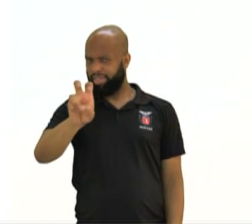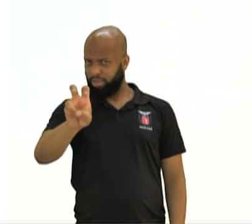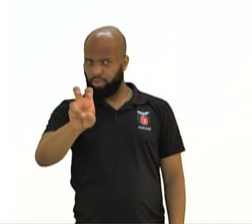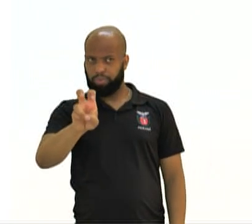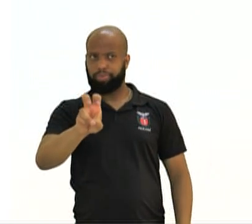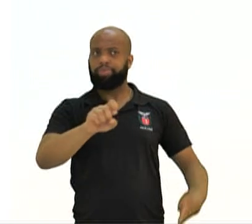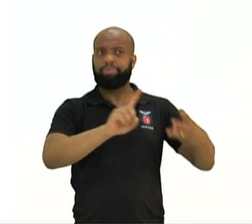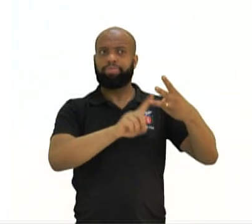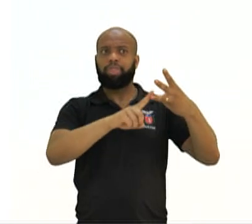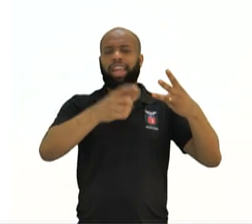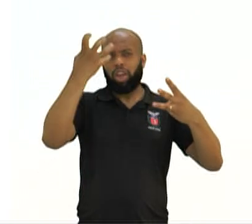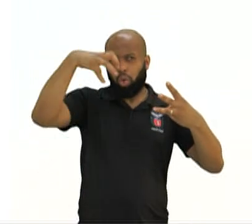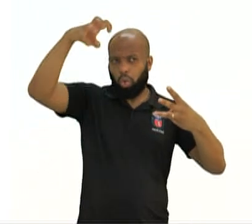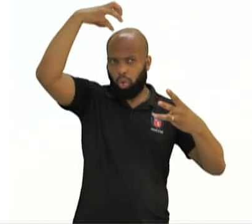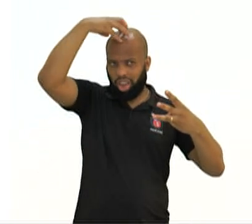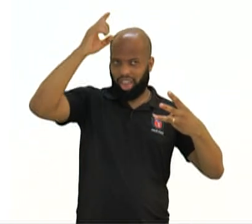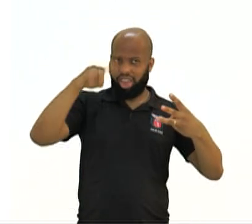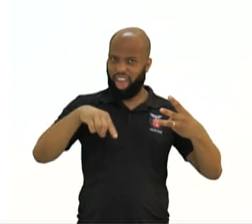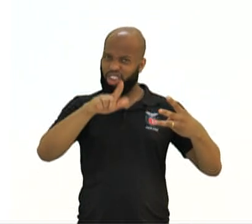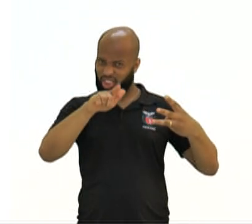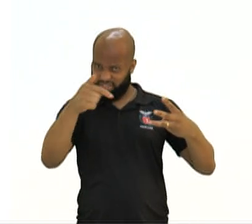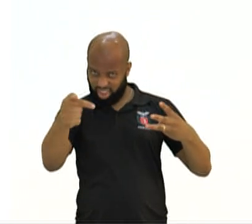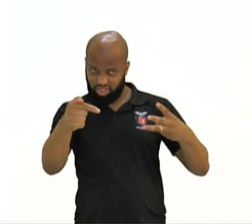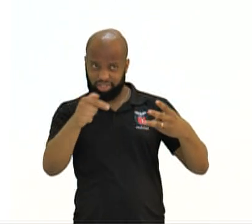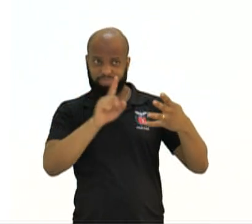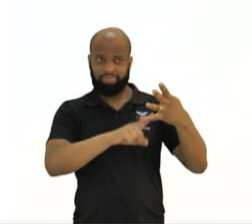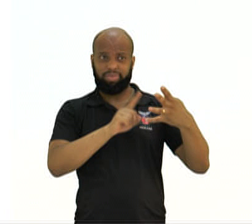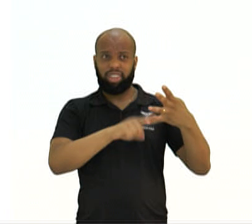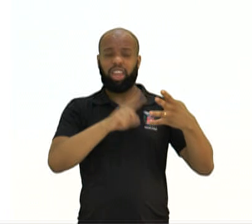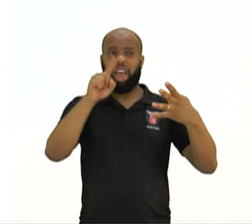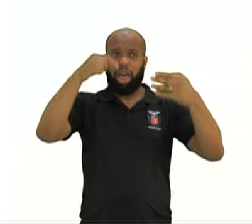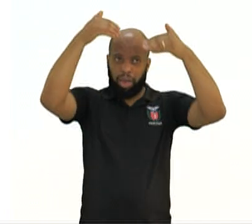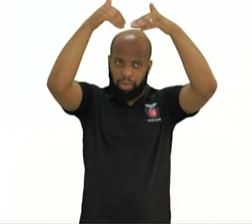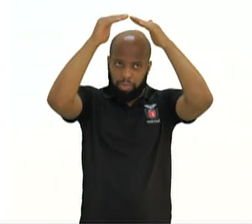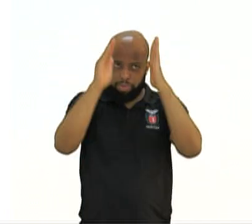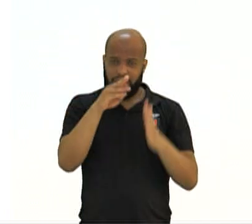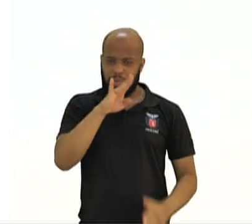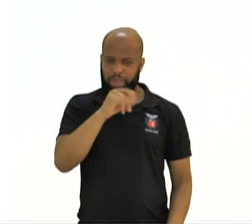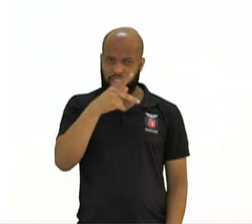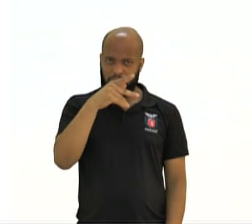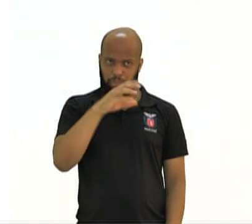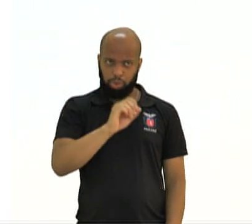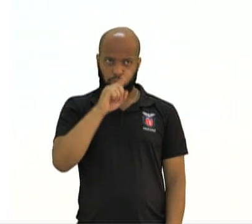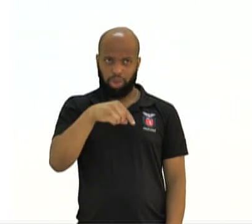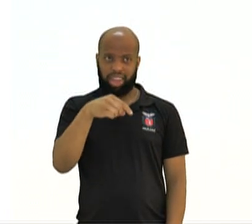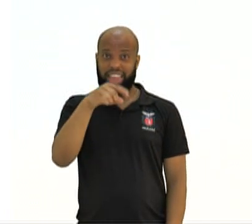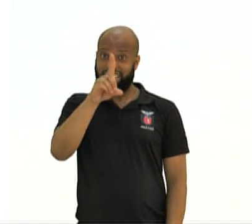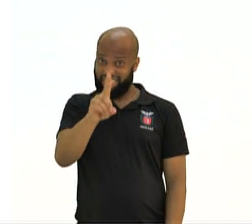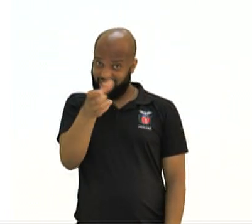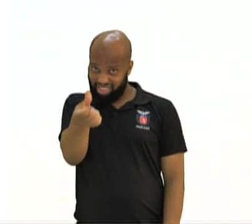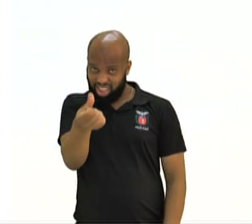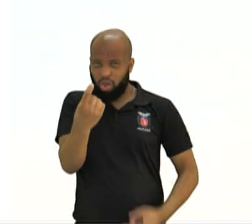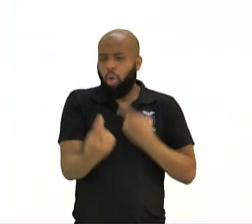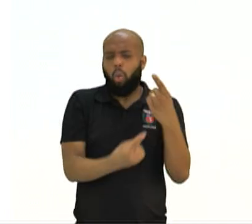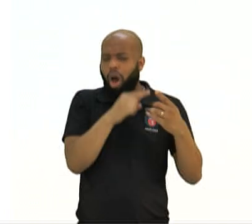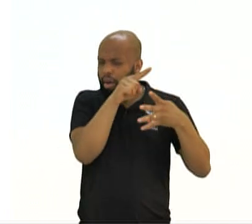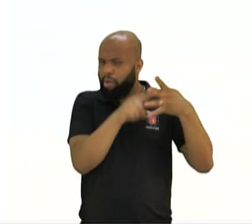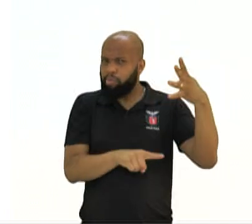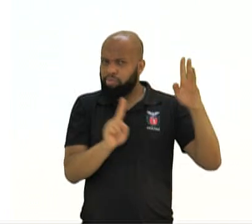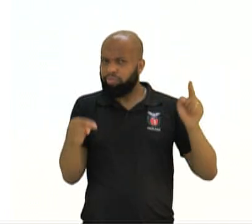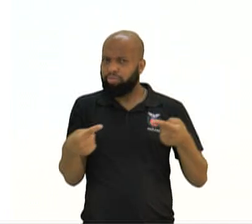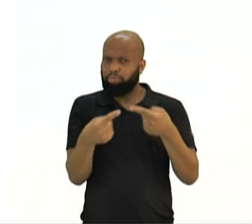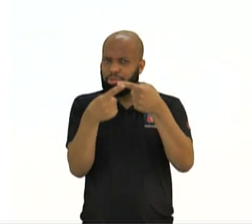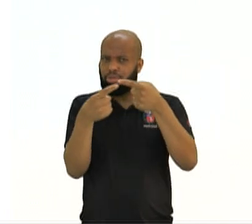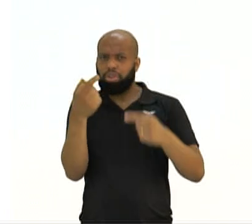bispo na casa E5. Alternativa C, nós vamos colocar o rei na casa G7,